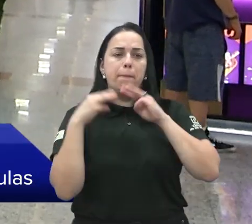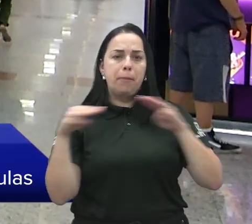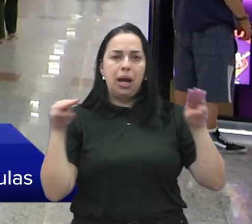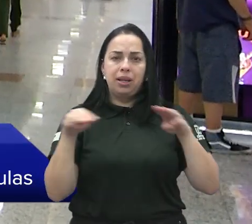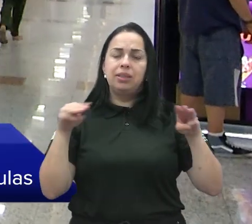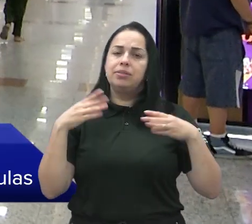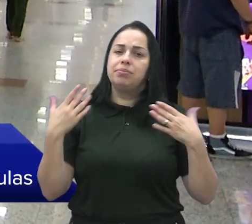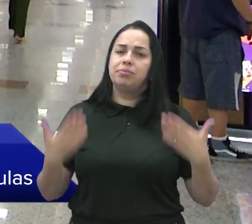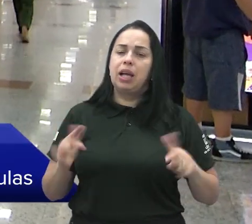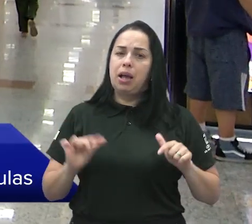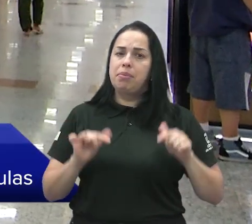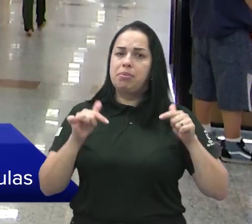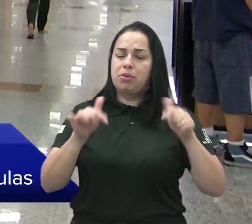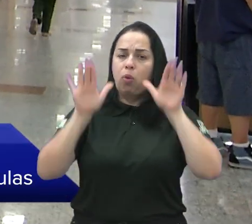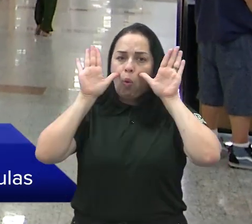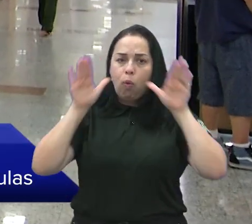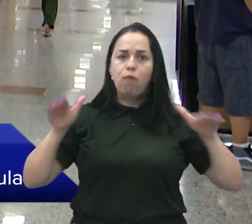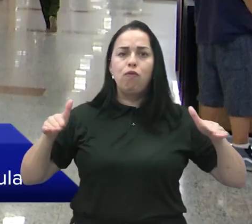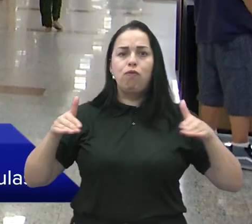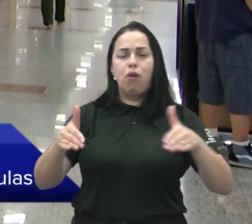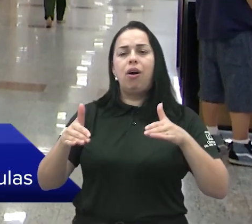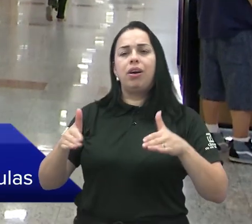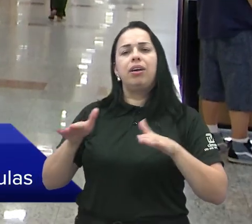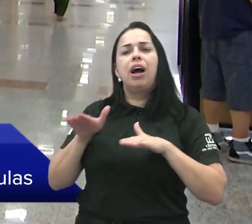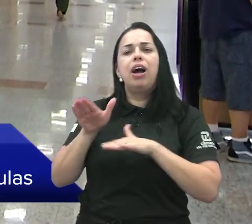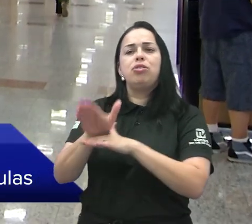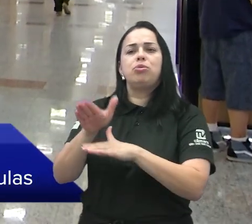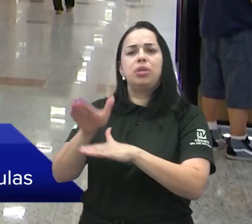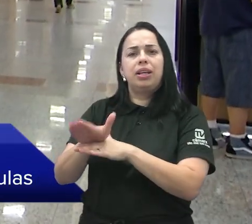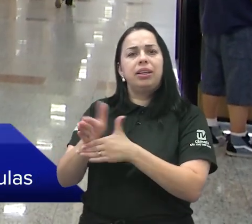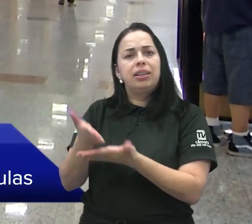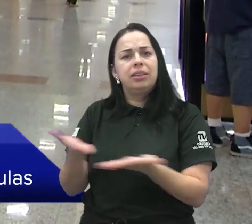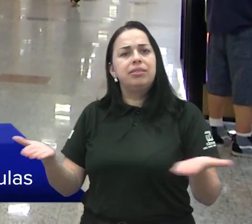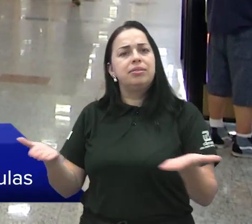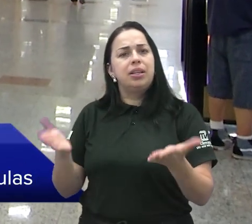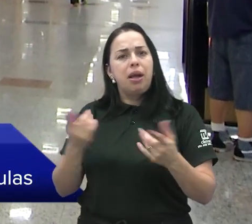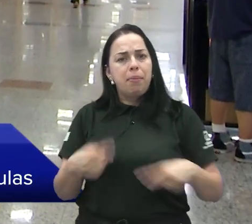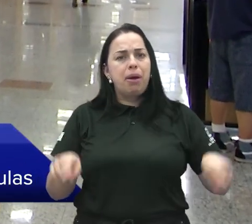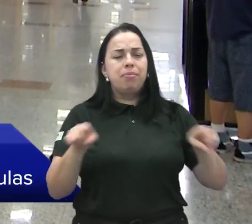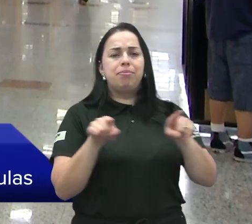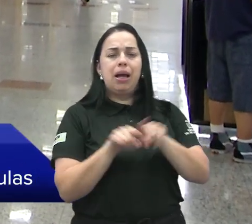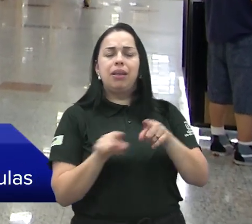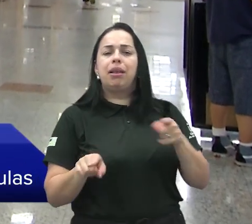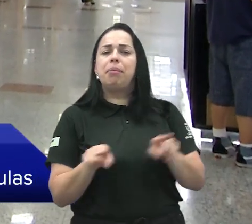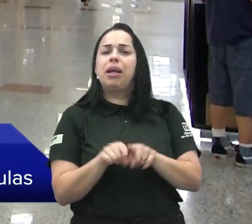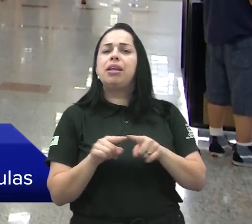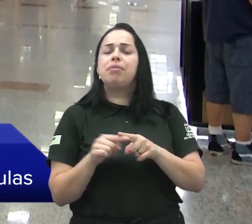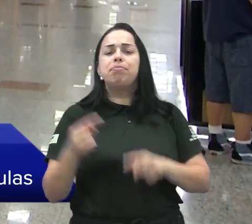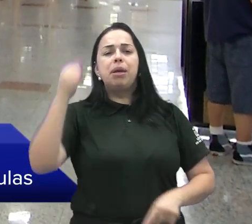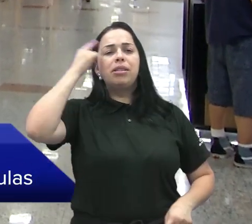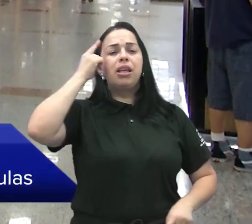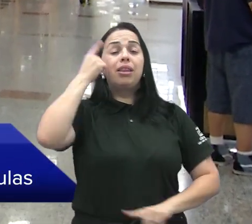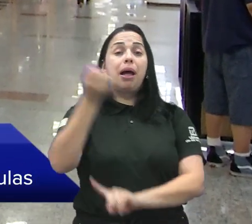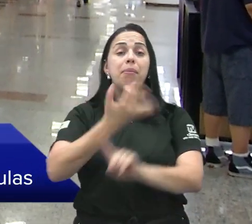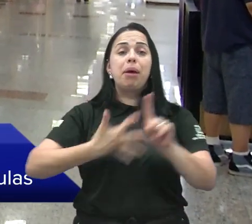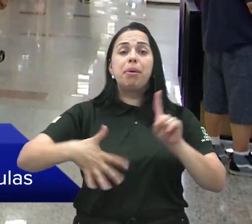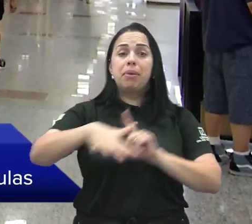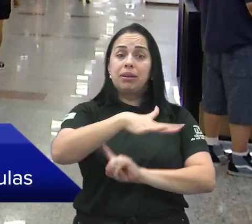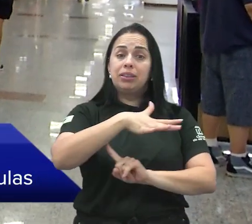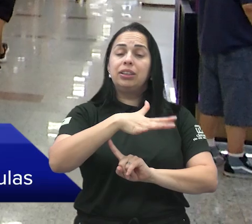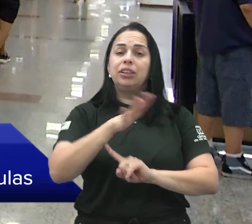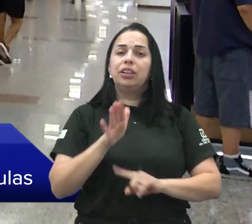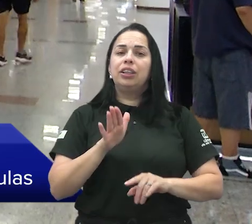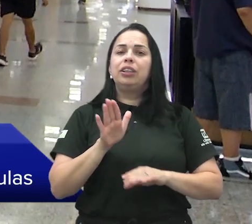do Shopping Jardim Oriente. É uma ação pensada no social, repito, aliado à responsabilidade